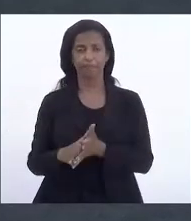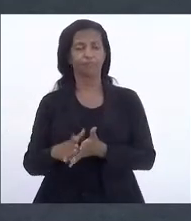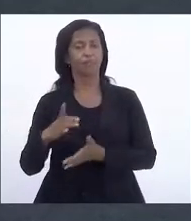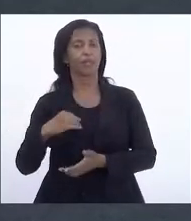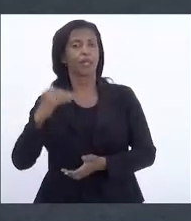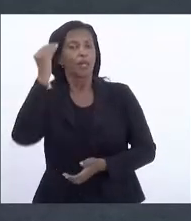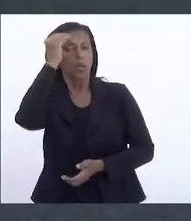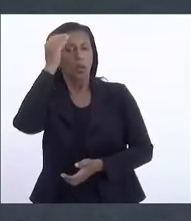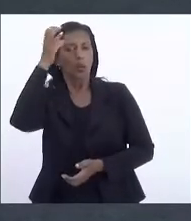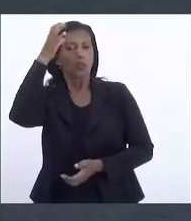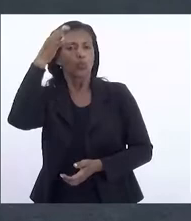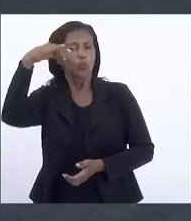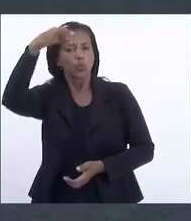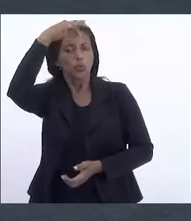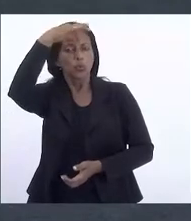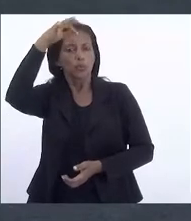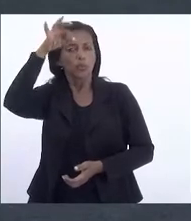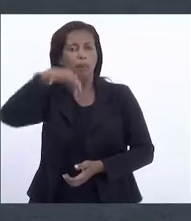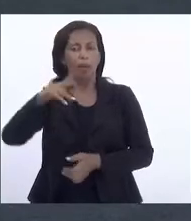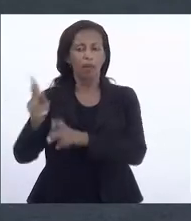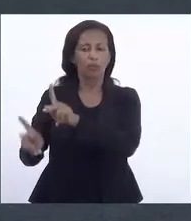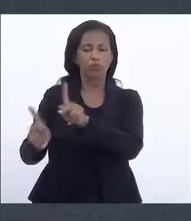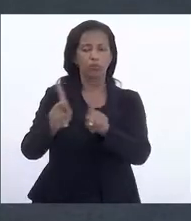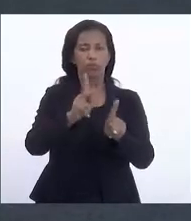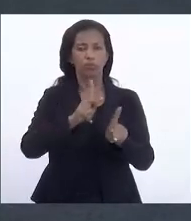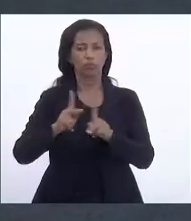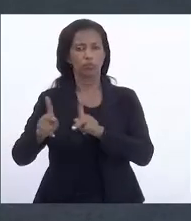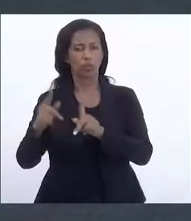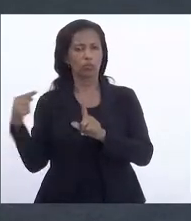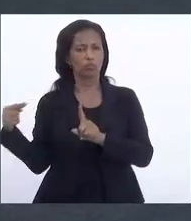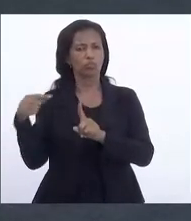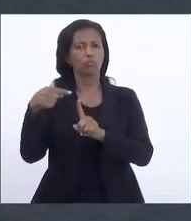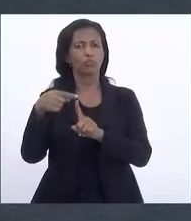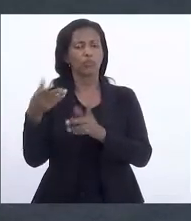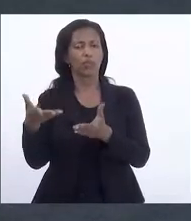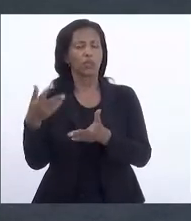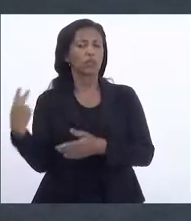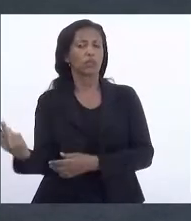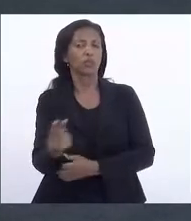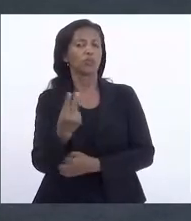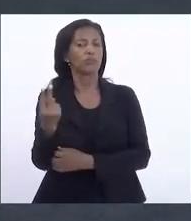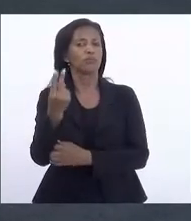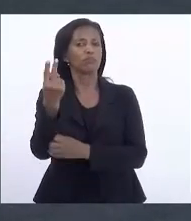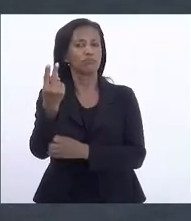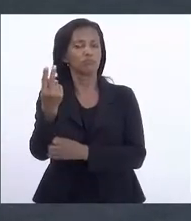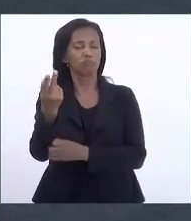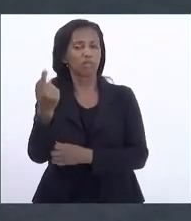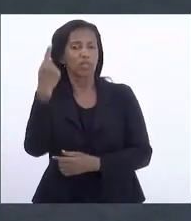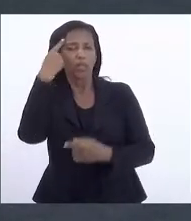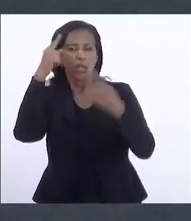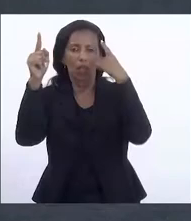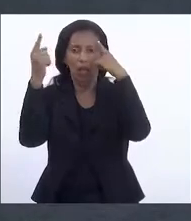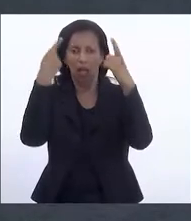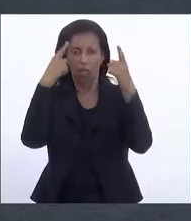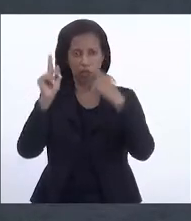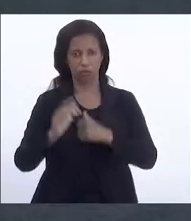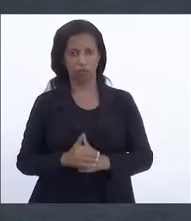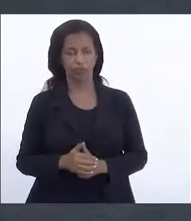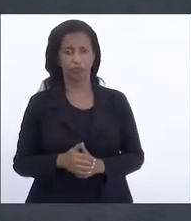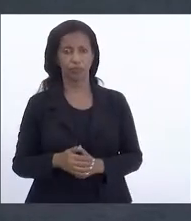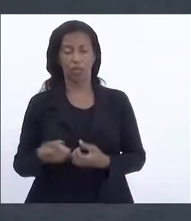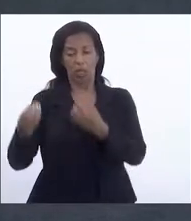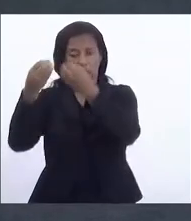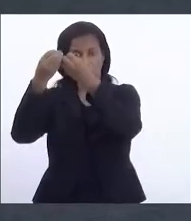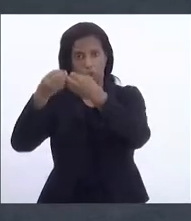cultura e o espírito de um povo, sua subjetividade e seus valores e ideias. Destruí